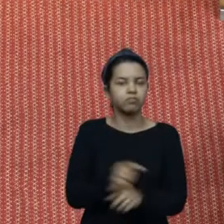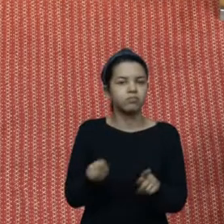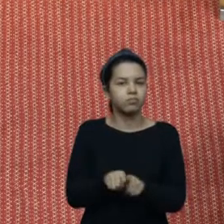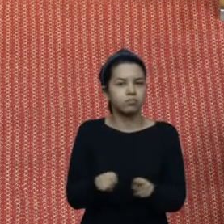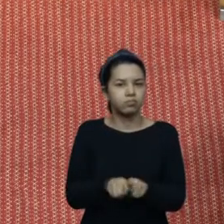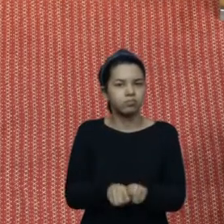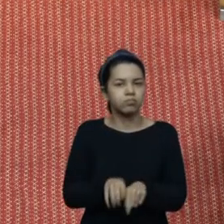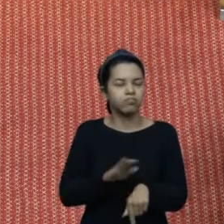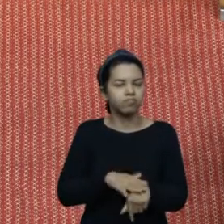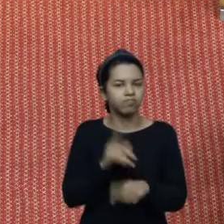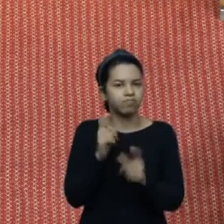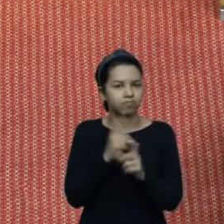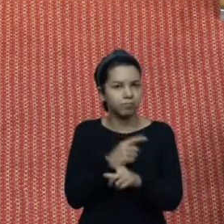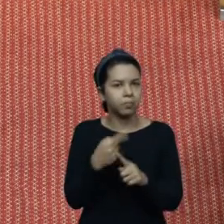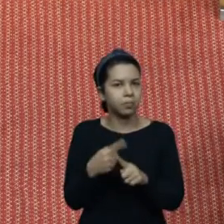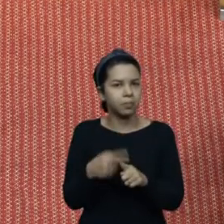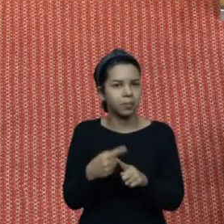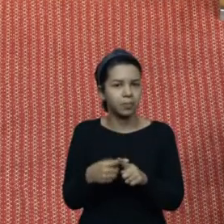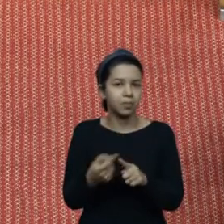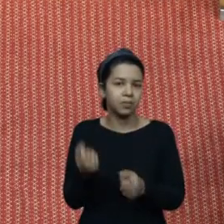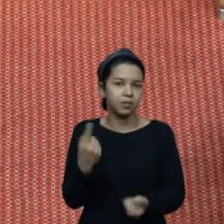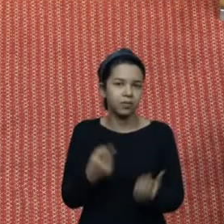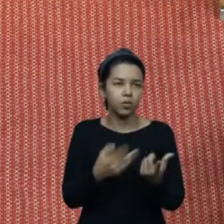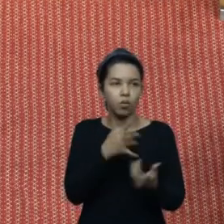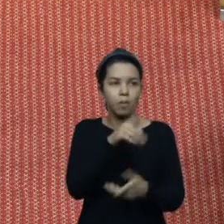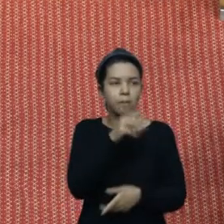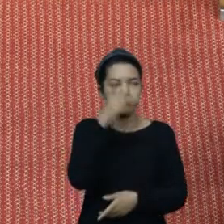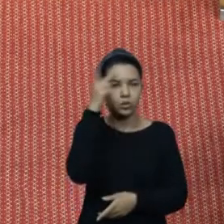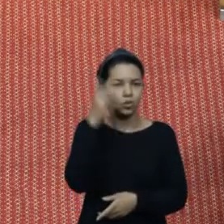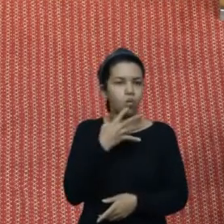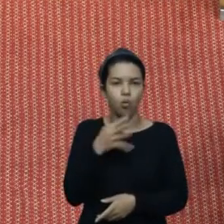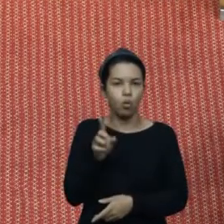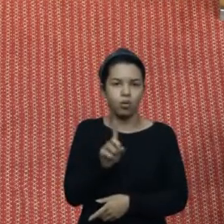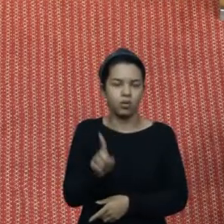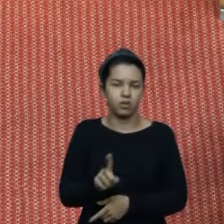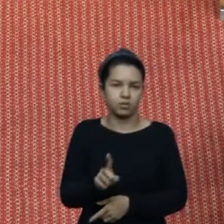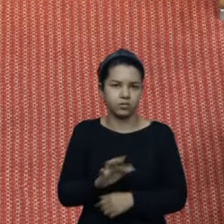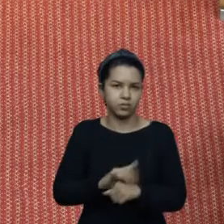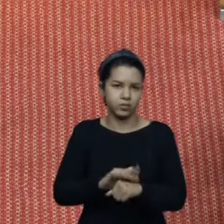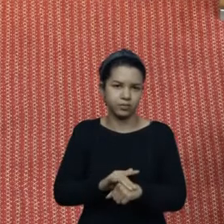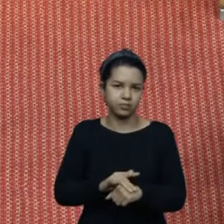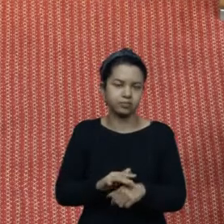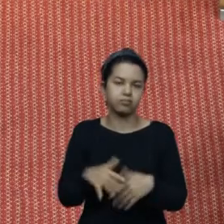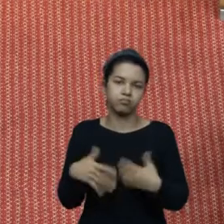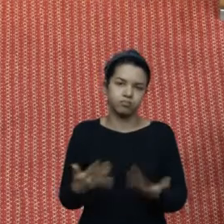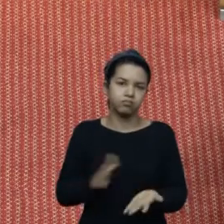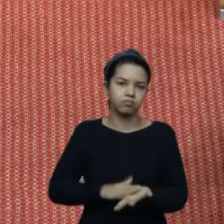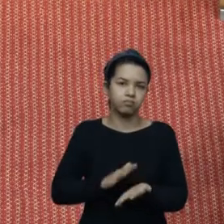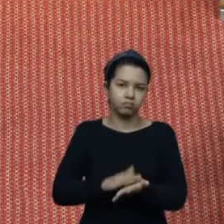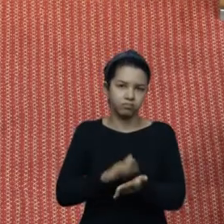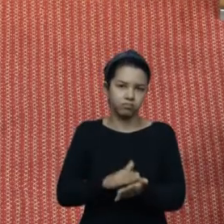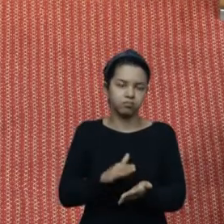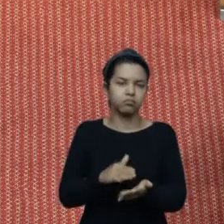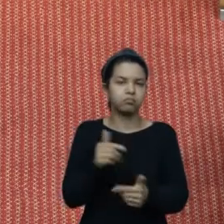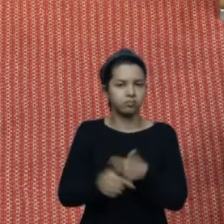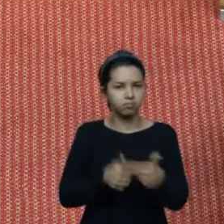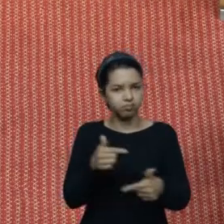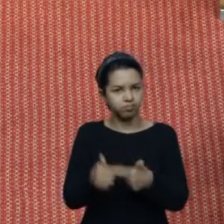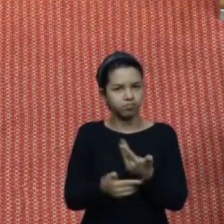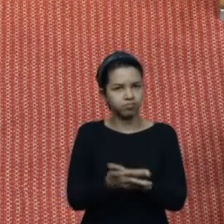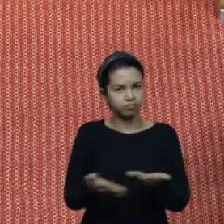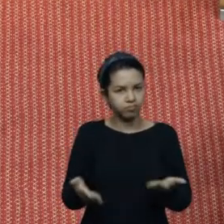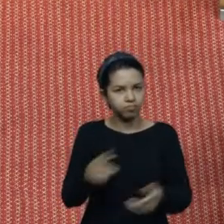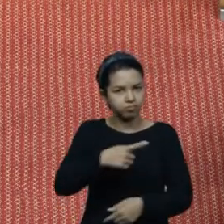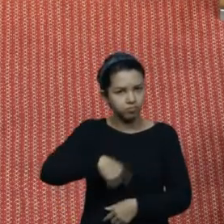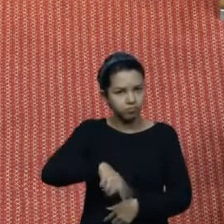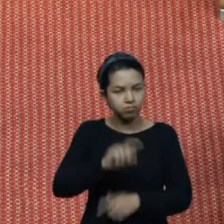porque é uma doença muito pouco conhecida, né? Então, parabéns pelo trabalho de vocês e acho que nós aqui, enquanto Assembleia